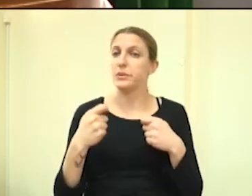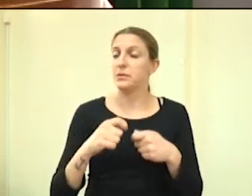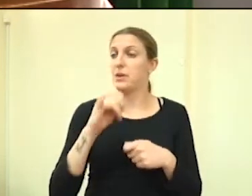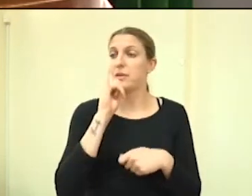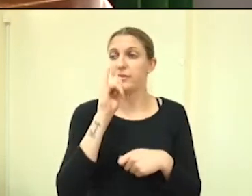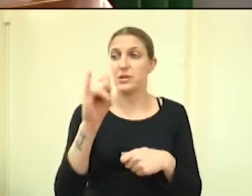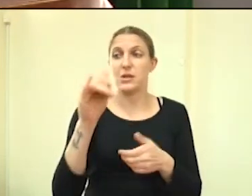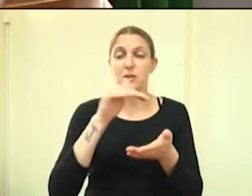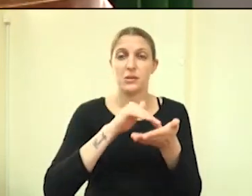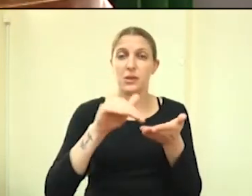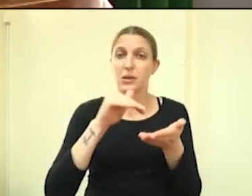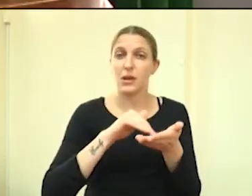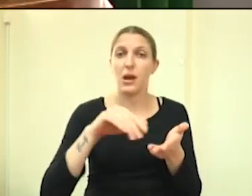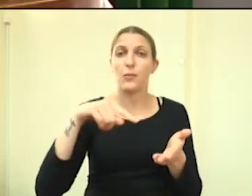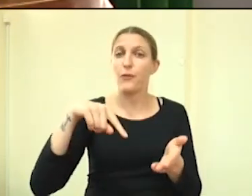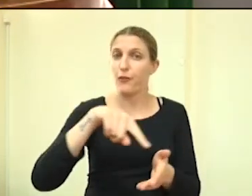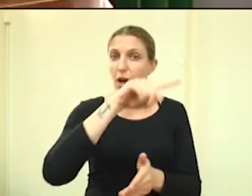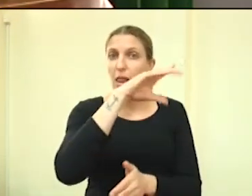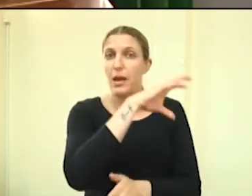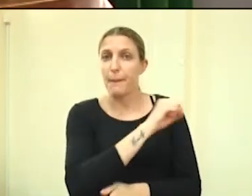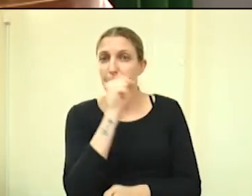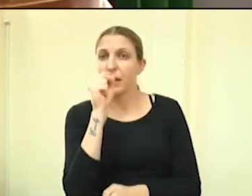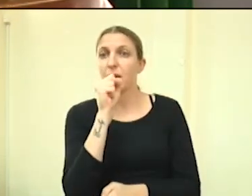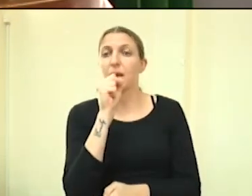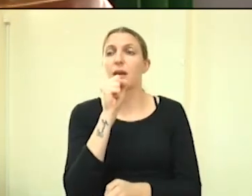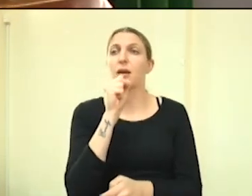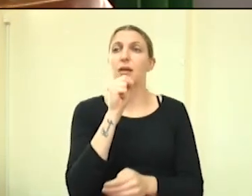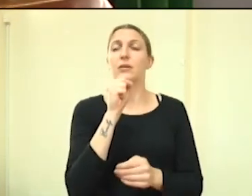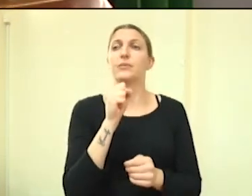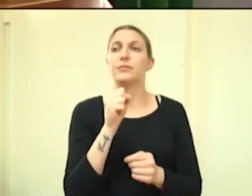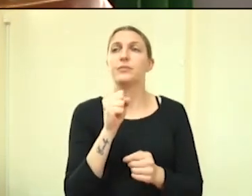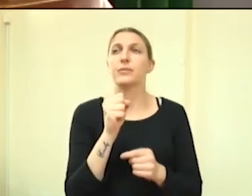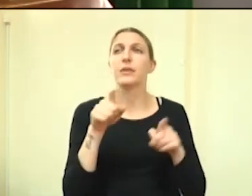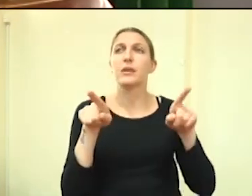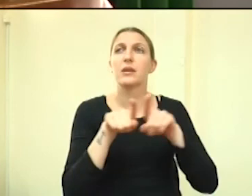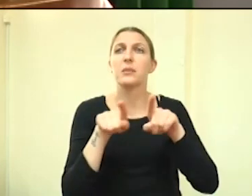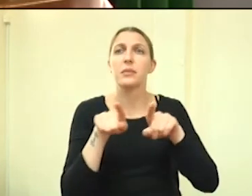se deteriorando. E também, é lá na